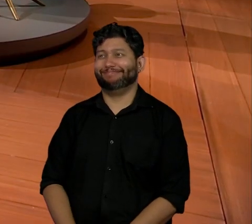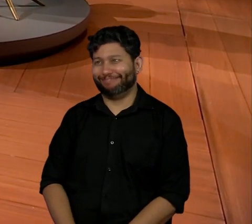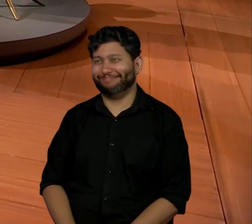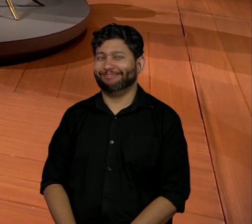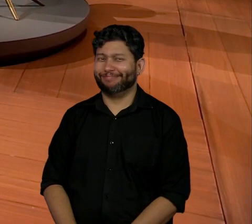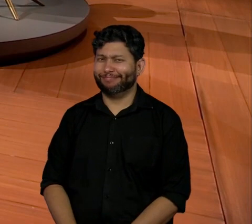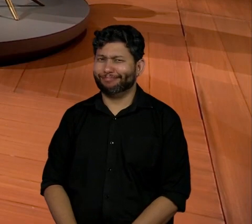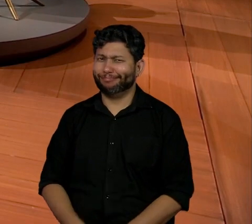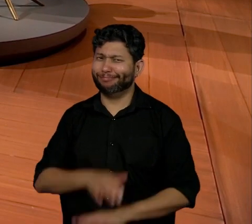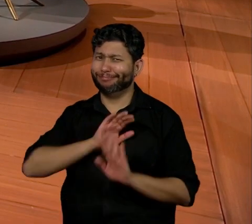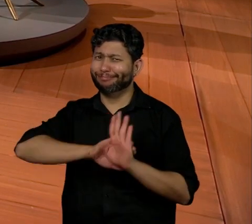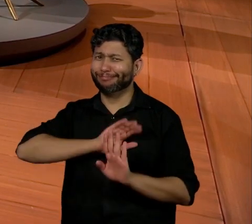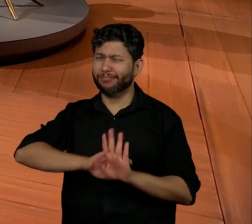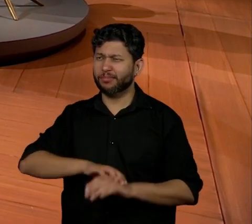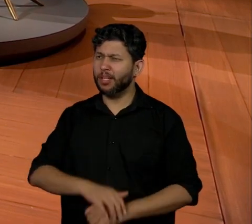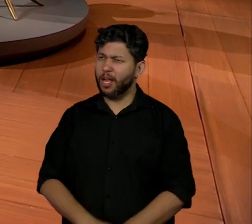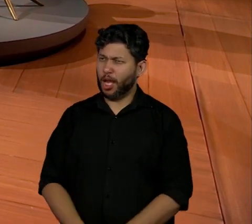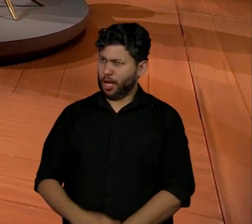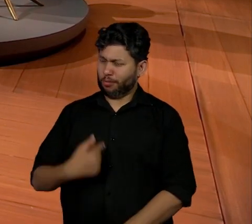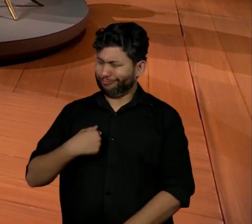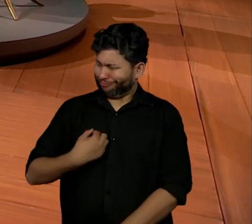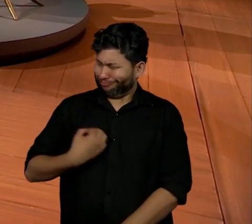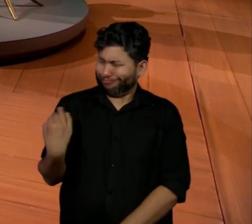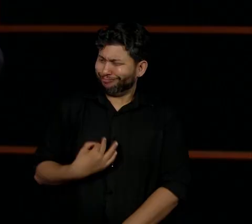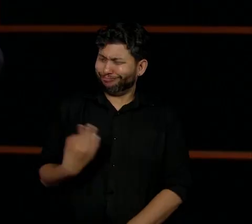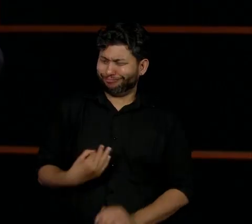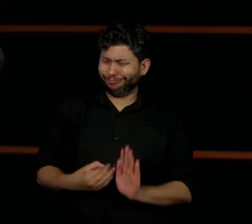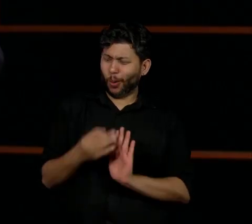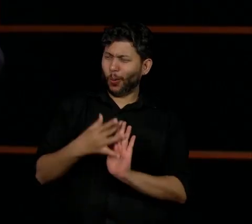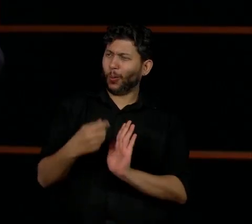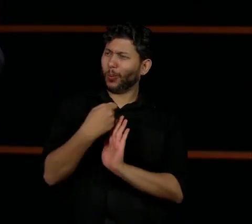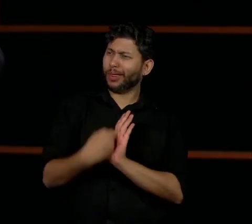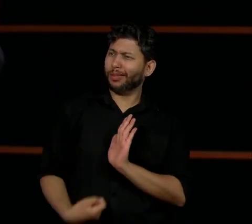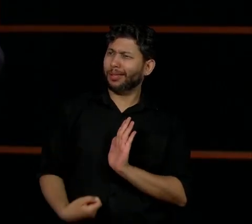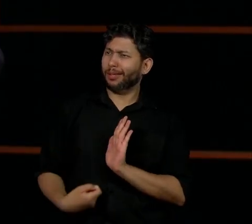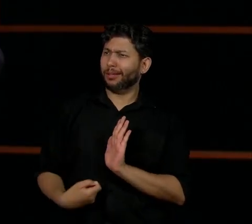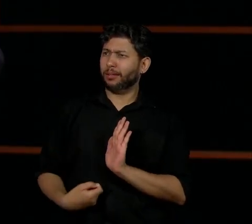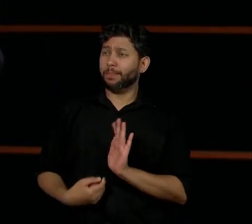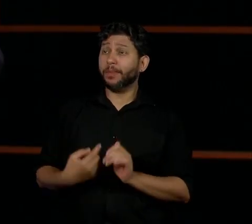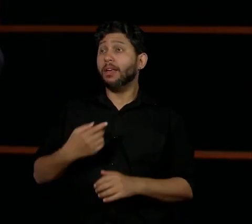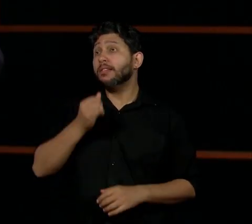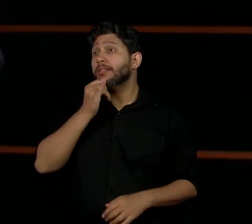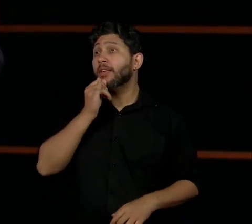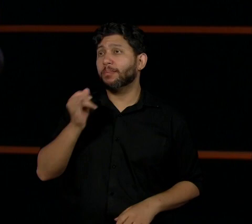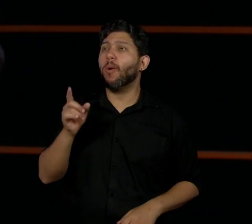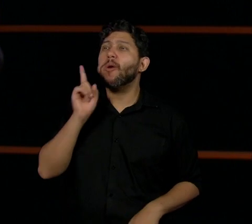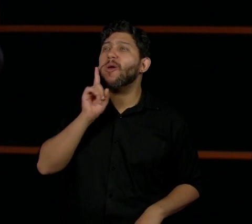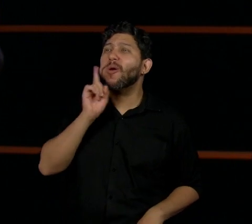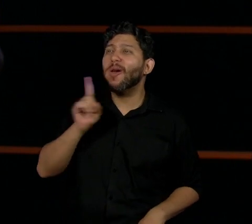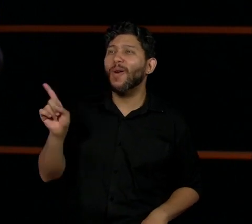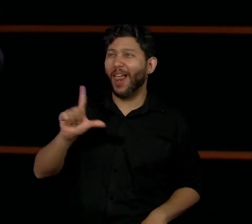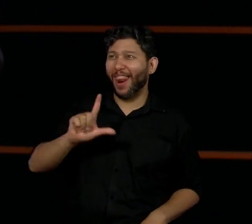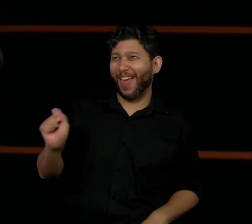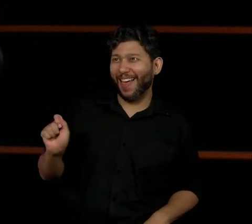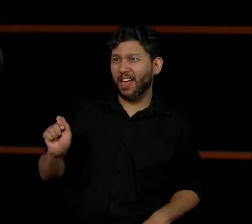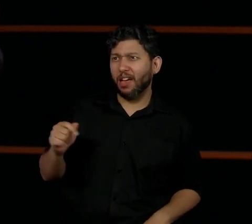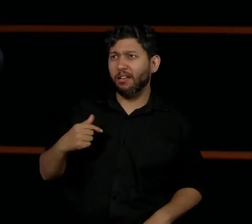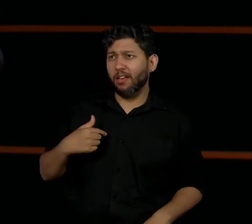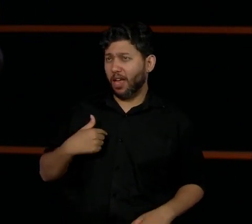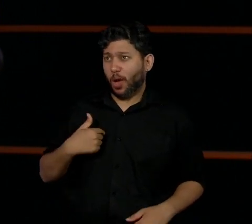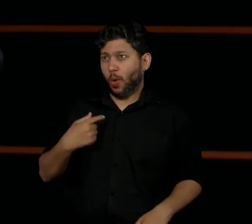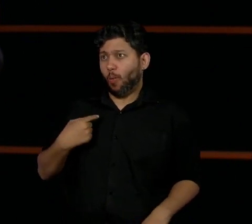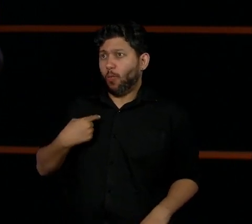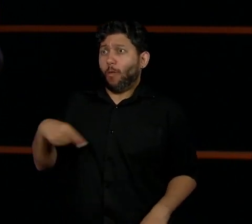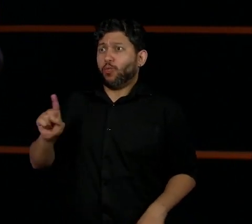Você está falando com o maior roteirista da história. Eu não fui para Hollywood porque não queria morar em Los Angeles. Mentira, eu nunca